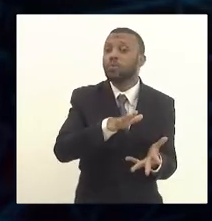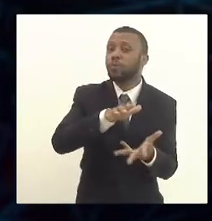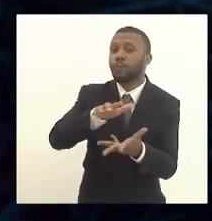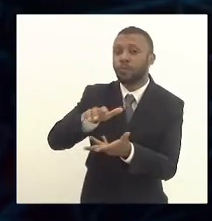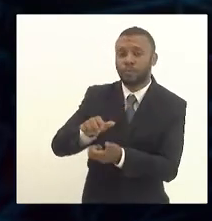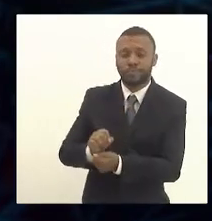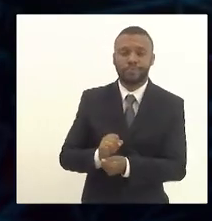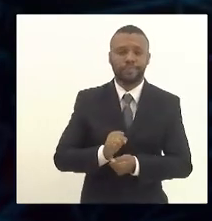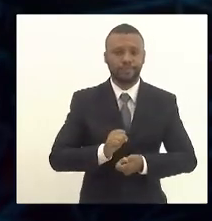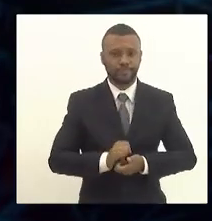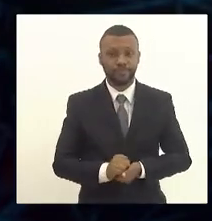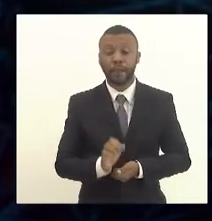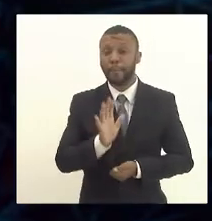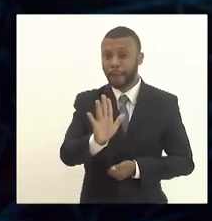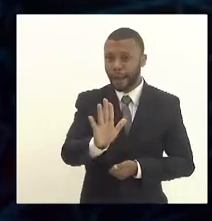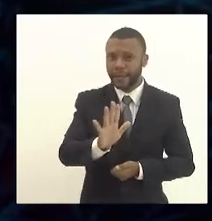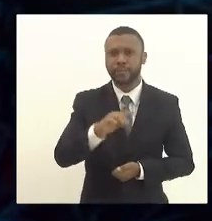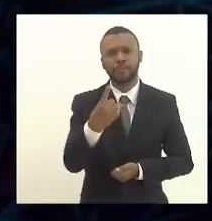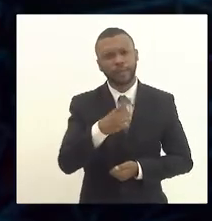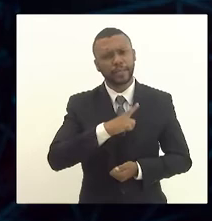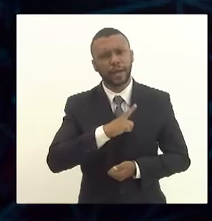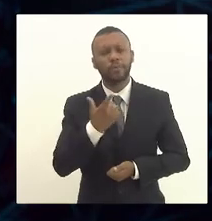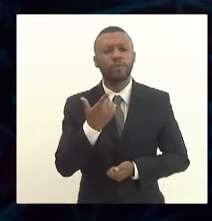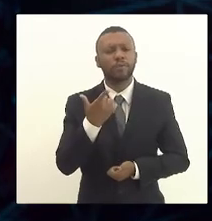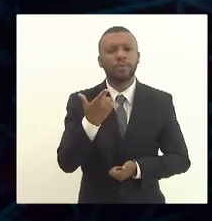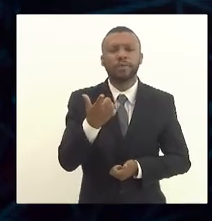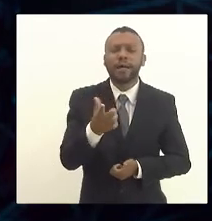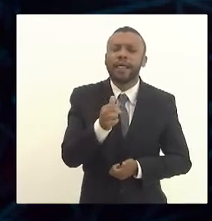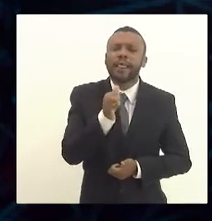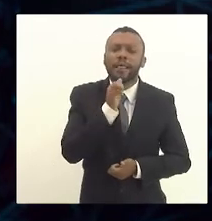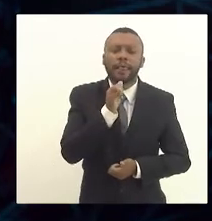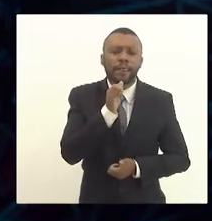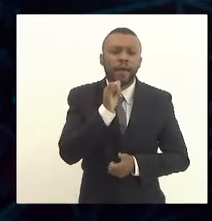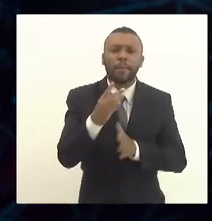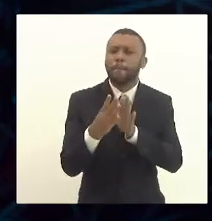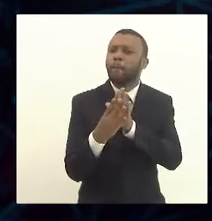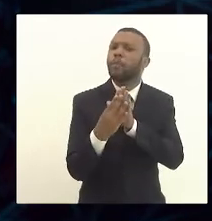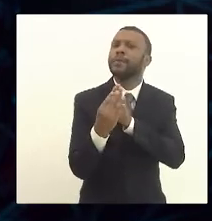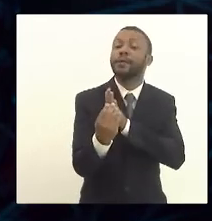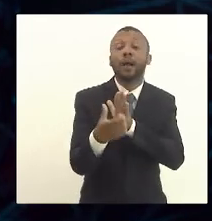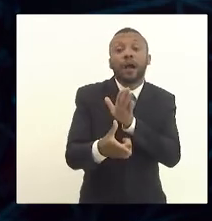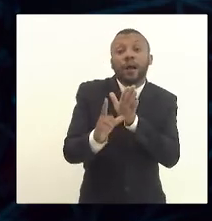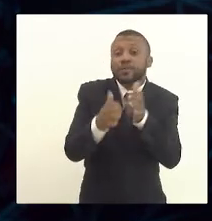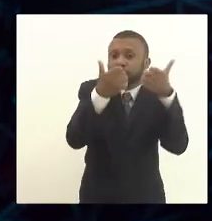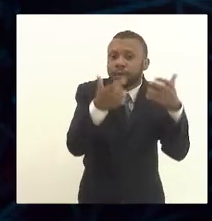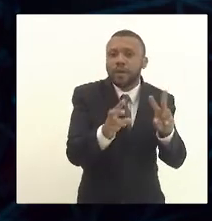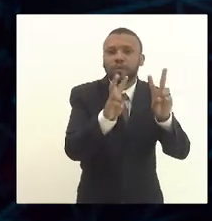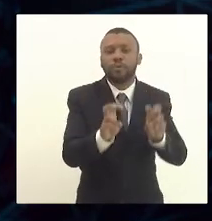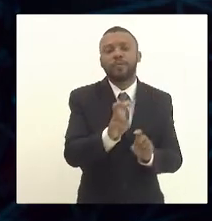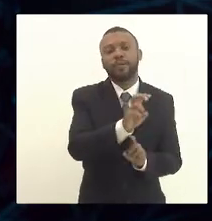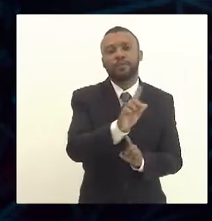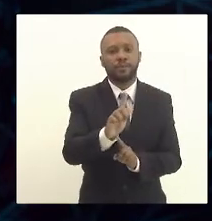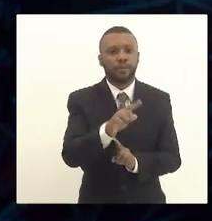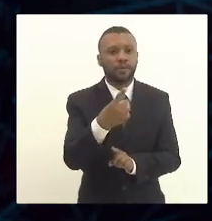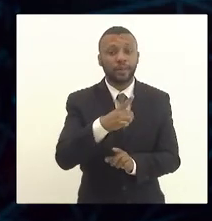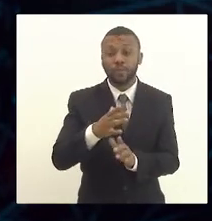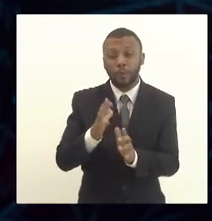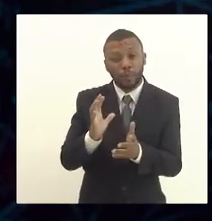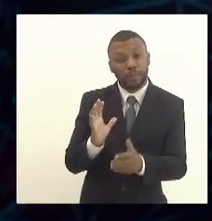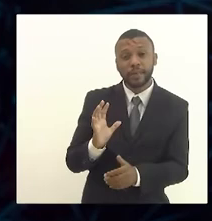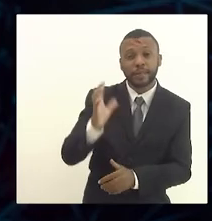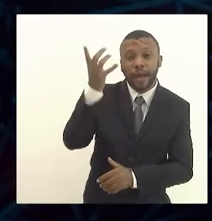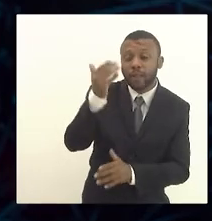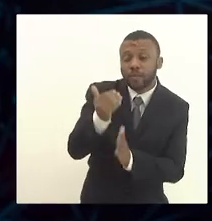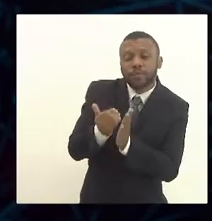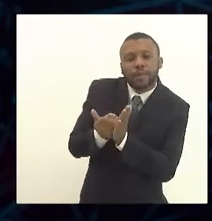tenhamos excelentes cases, é inegável que, antes ainda de falar de 5G, né? Nós temos um cenário embrionário.